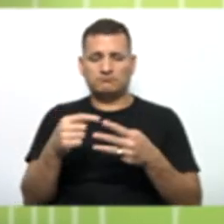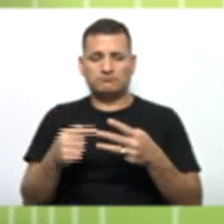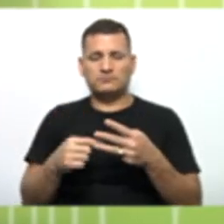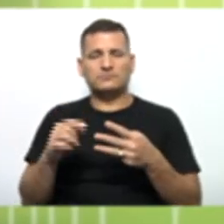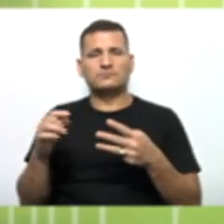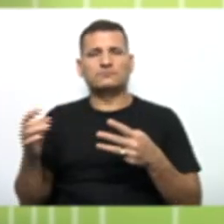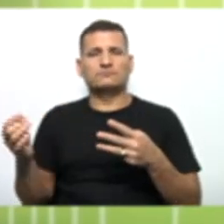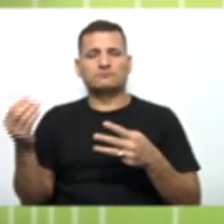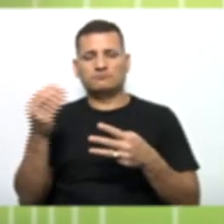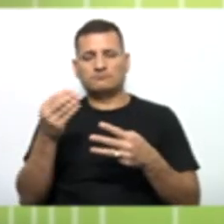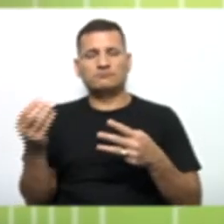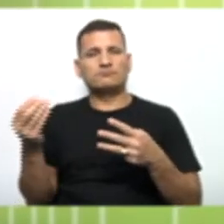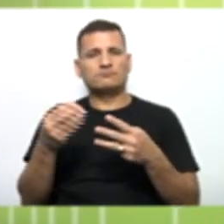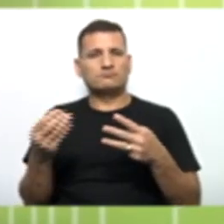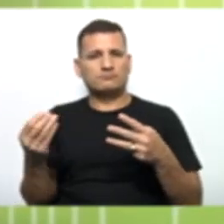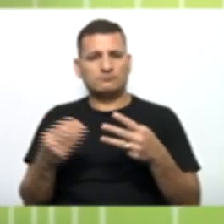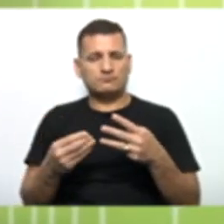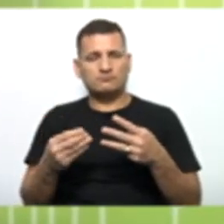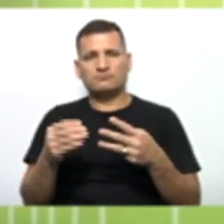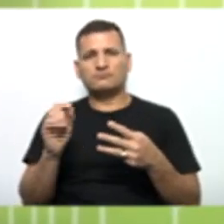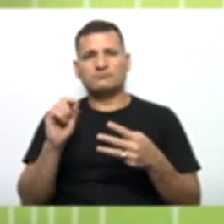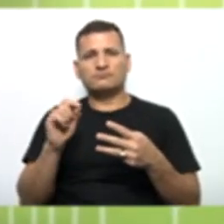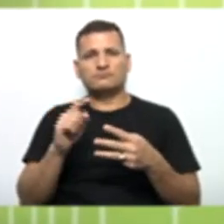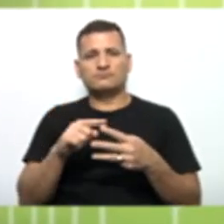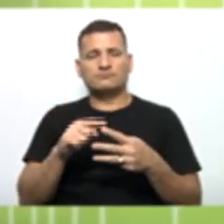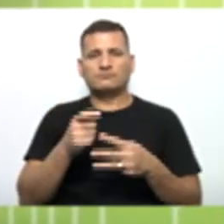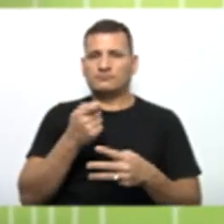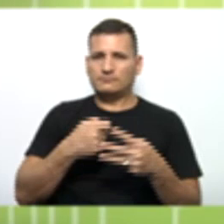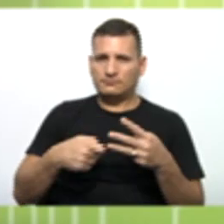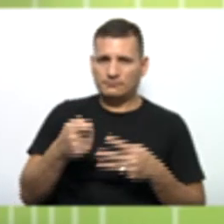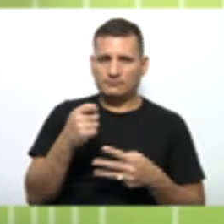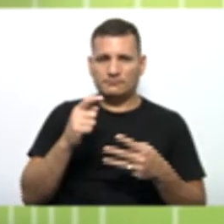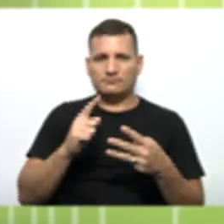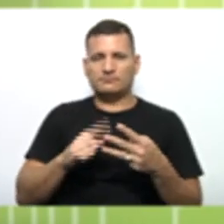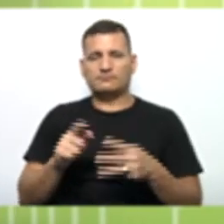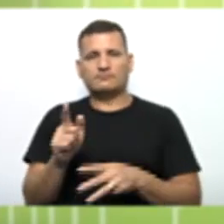certo? Quando eu tenho, assim, por exemplo, um administrador, quando eu tenho um